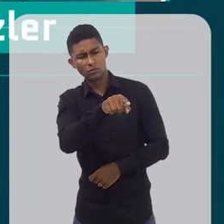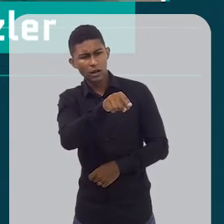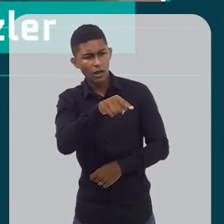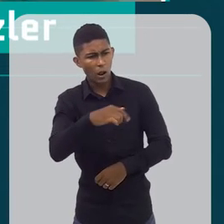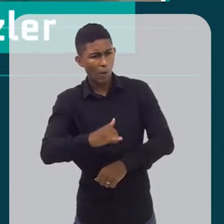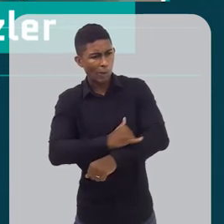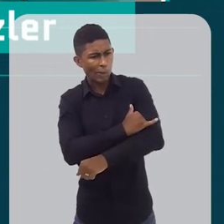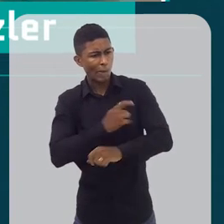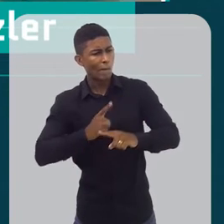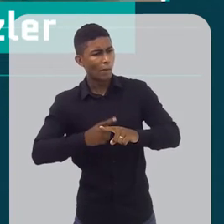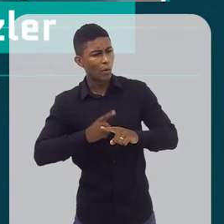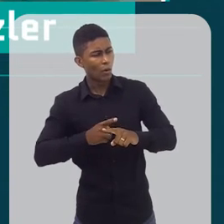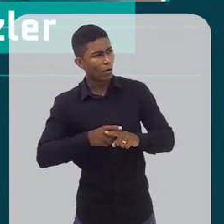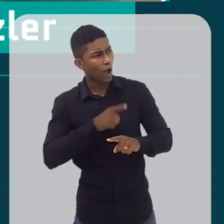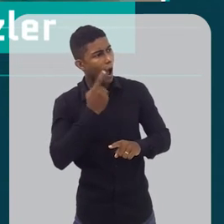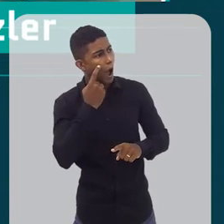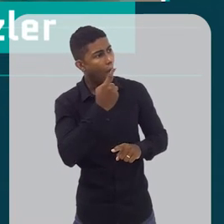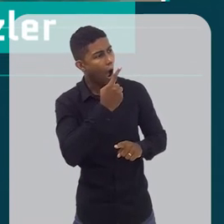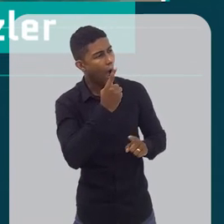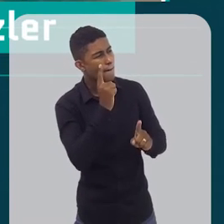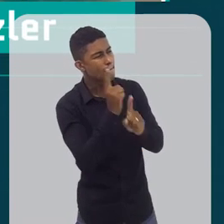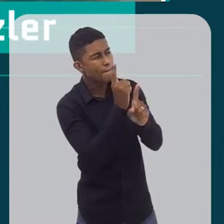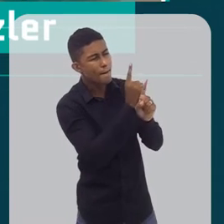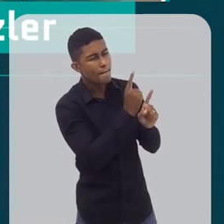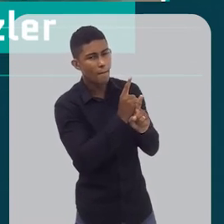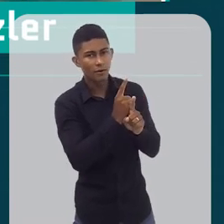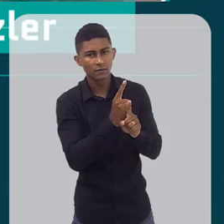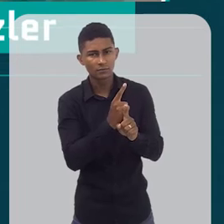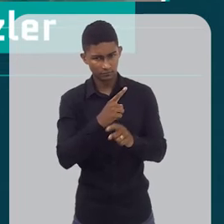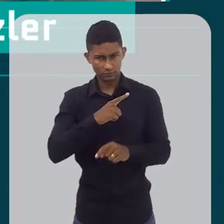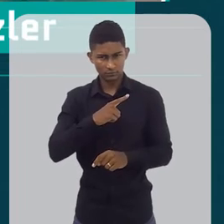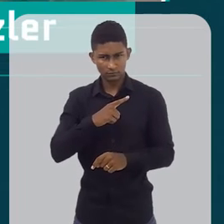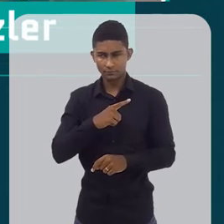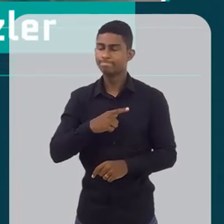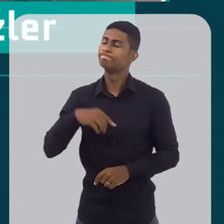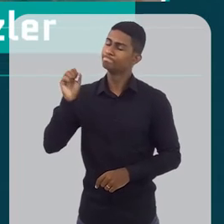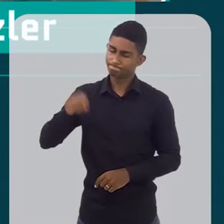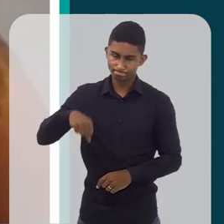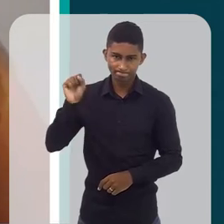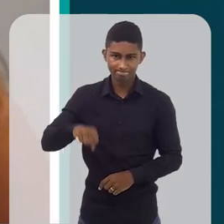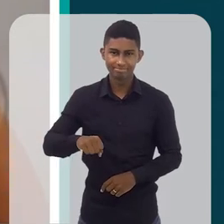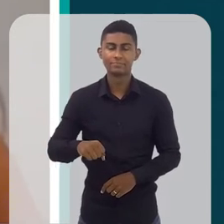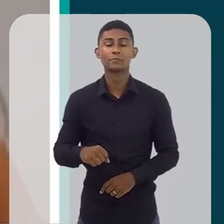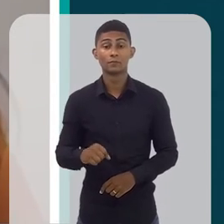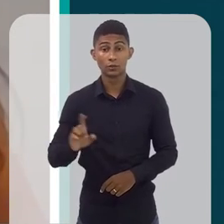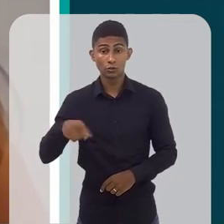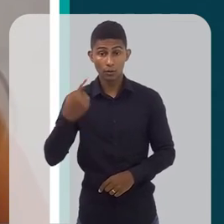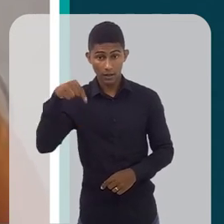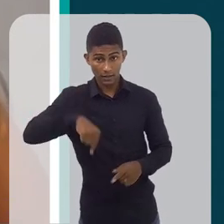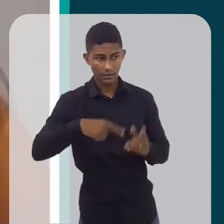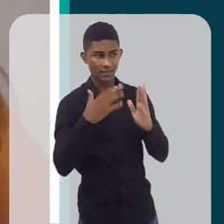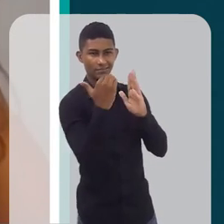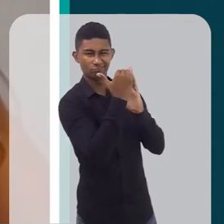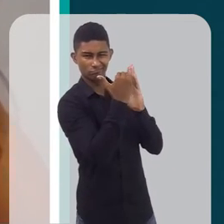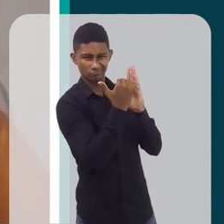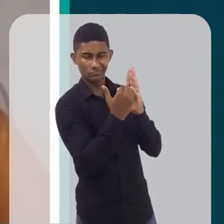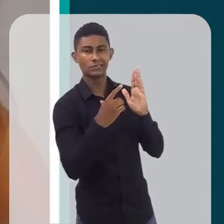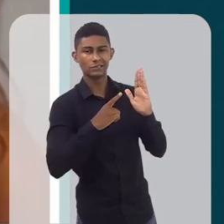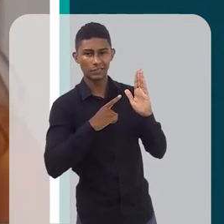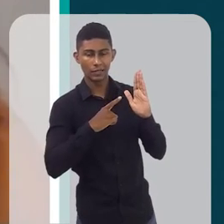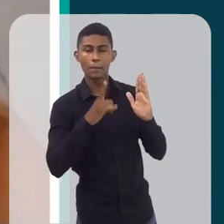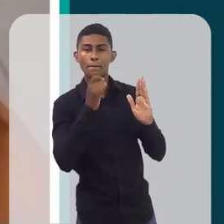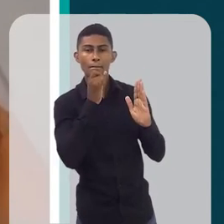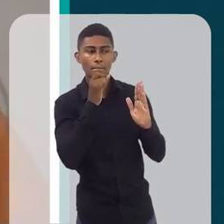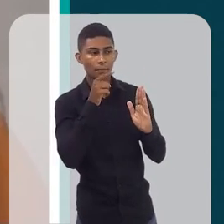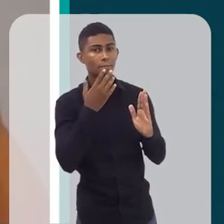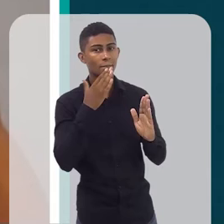com sobrepeso, que está com obesidade? Sim, a gente chama isso de uma anamnese, né? A nossa conversa.